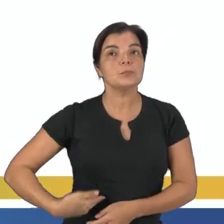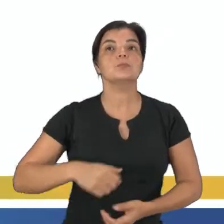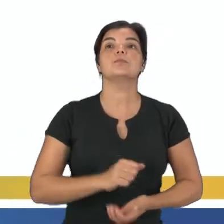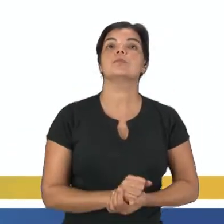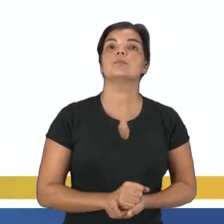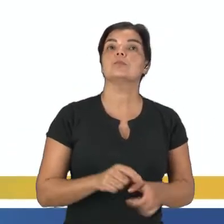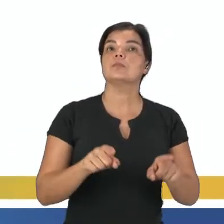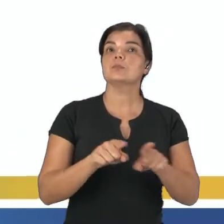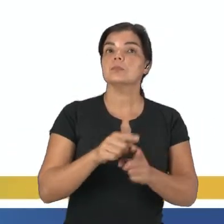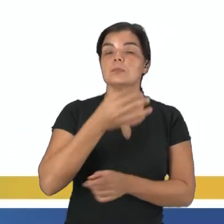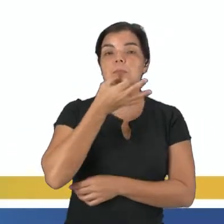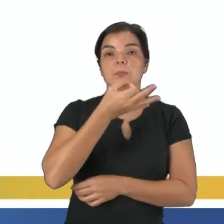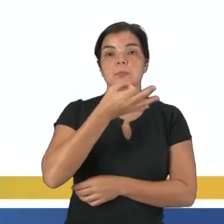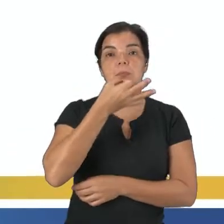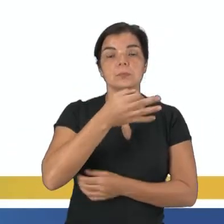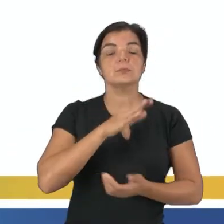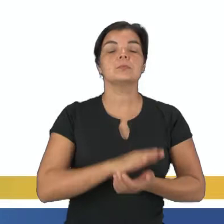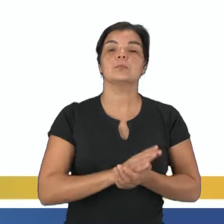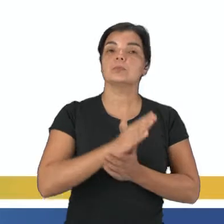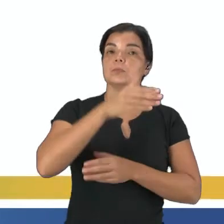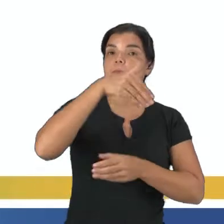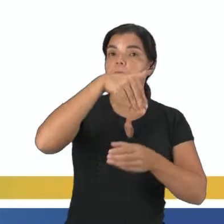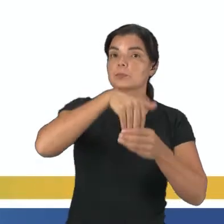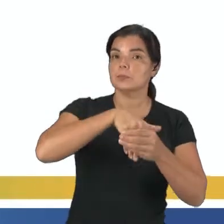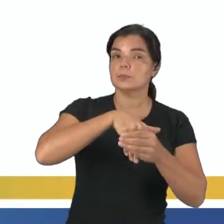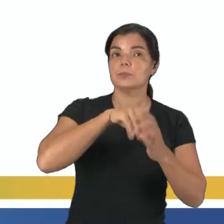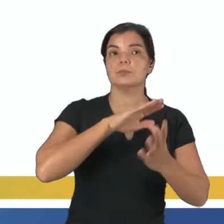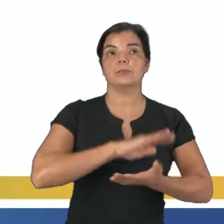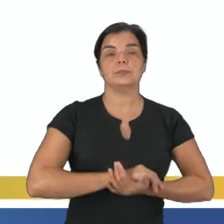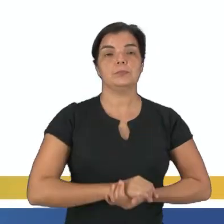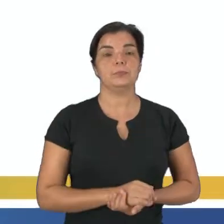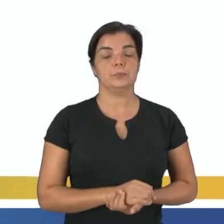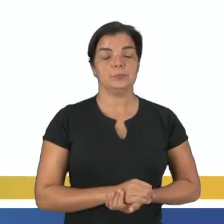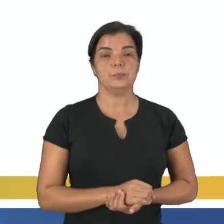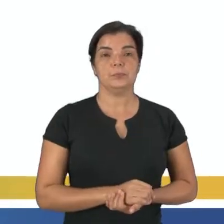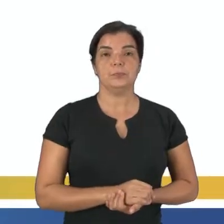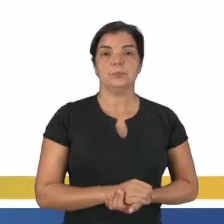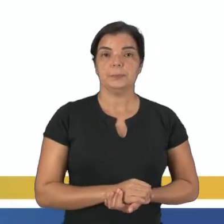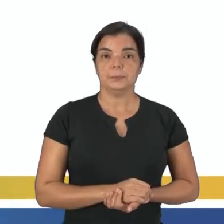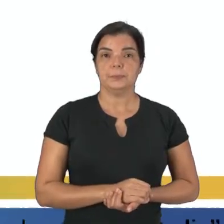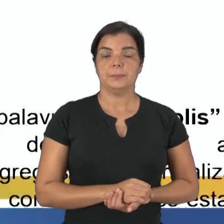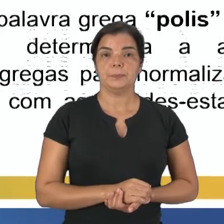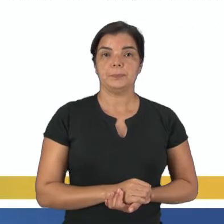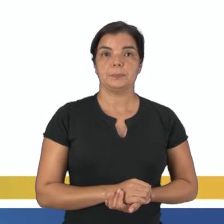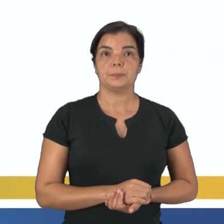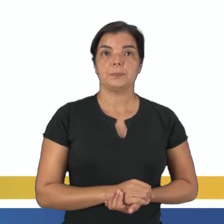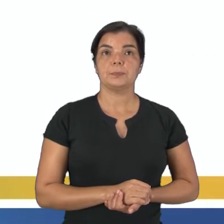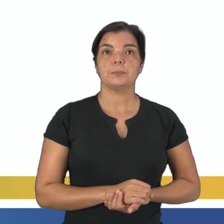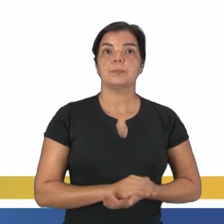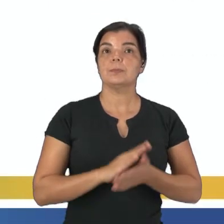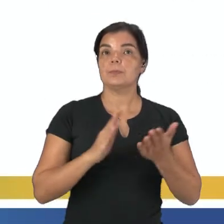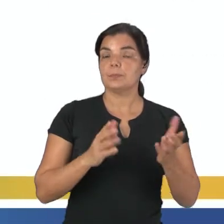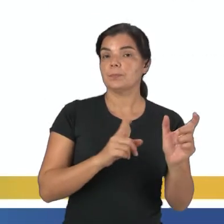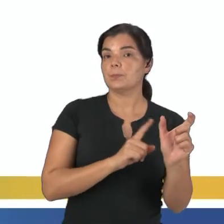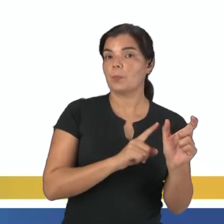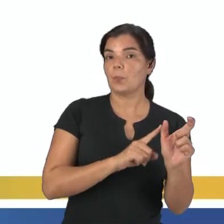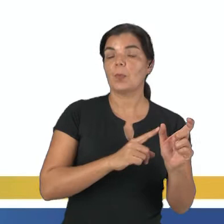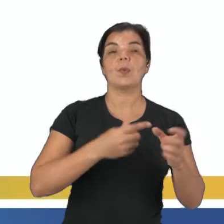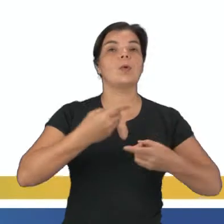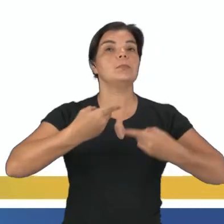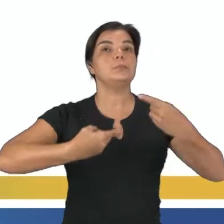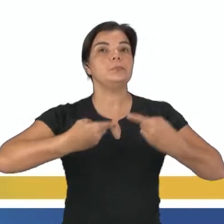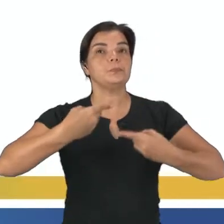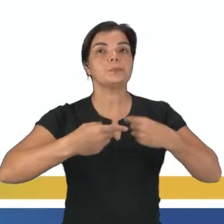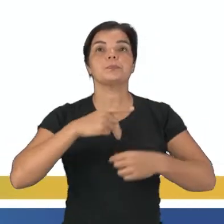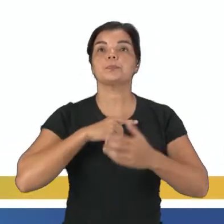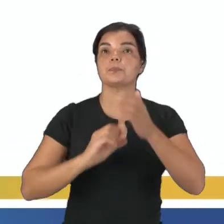assuntos públicos através da sua opinião e de seu voto. A palavra política